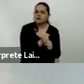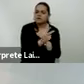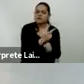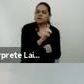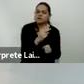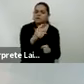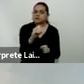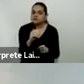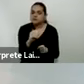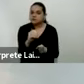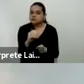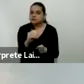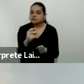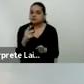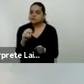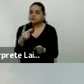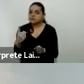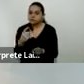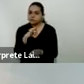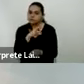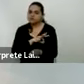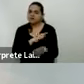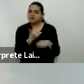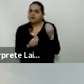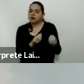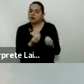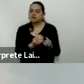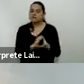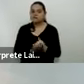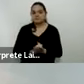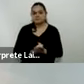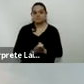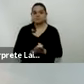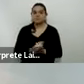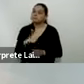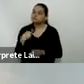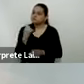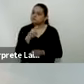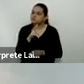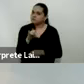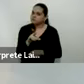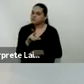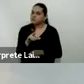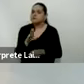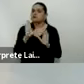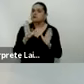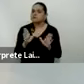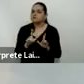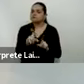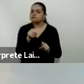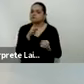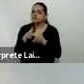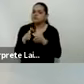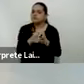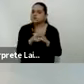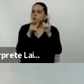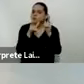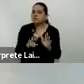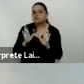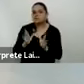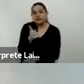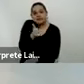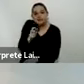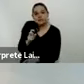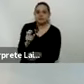é de manter a mesma linha adotada pelo sindicato há 15 anos. Esse sindicato já